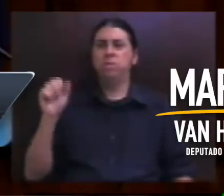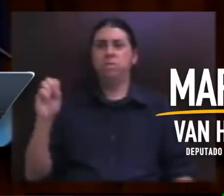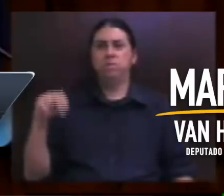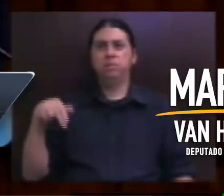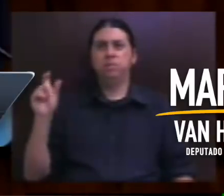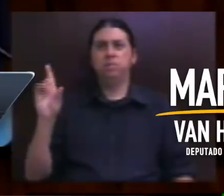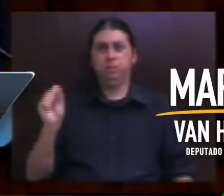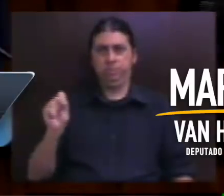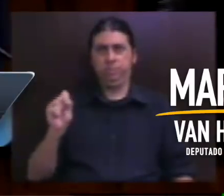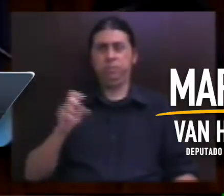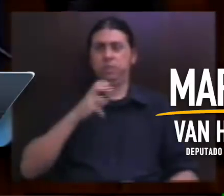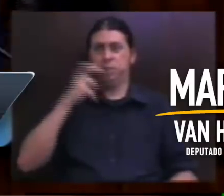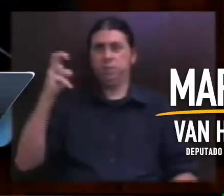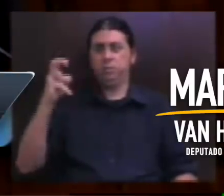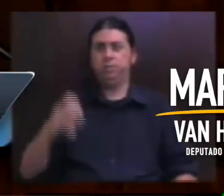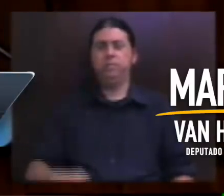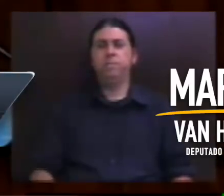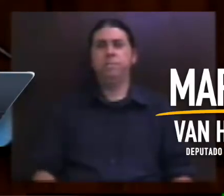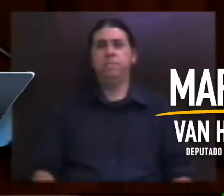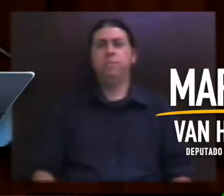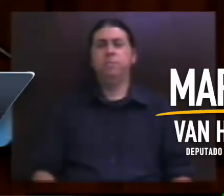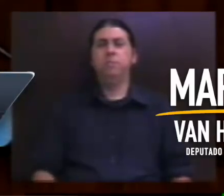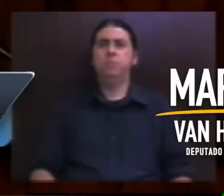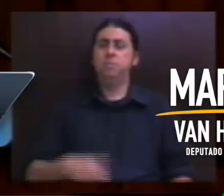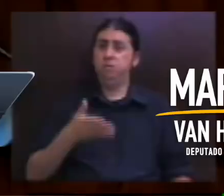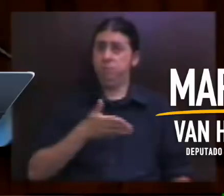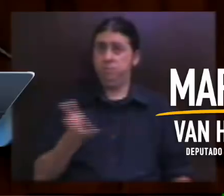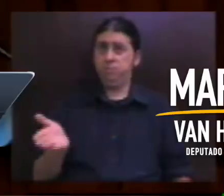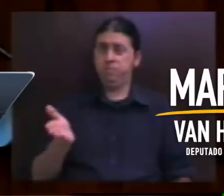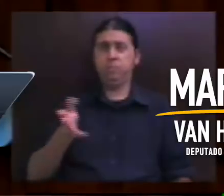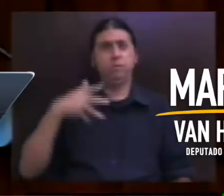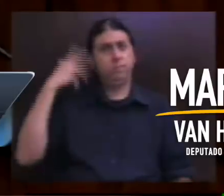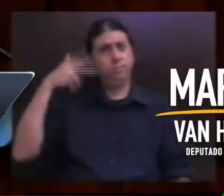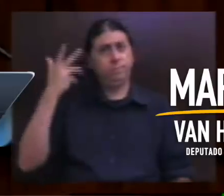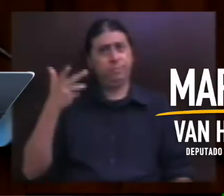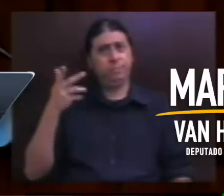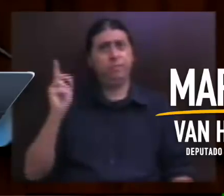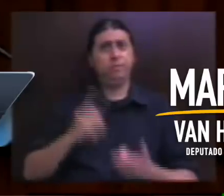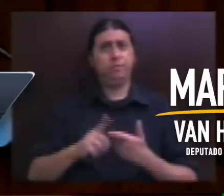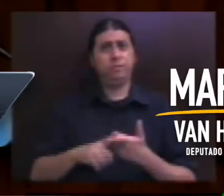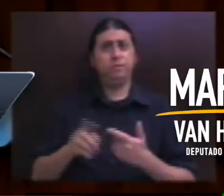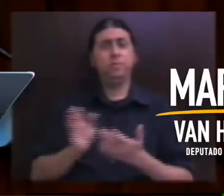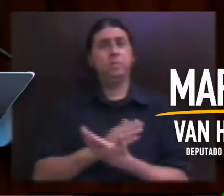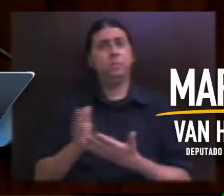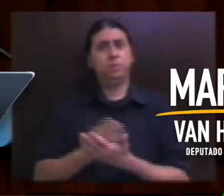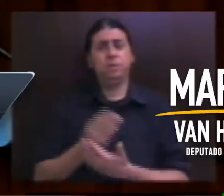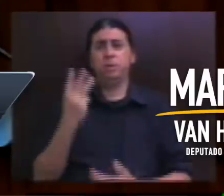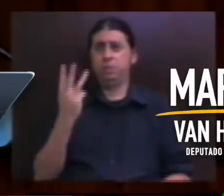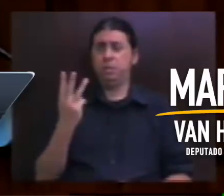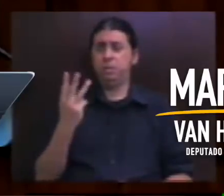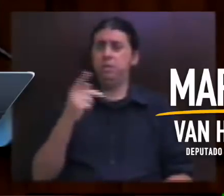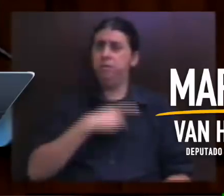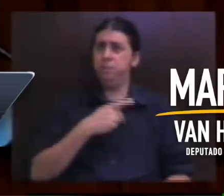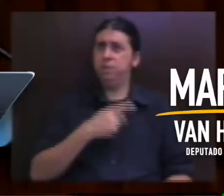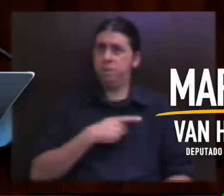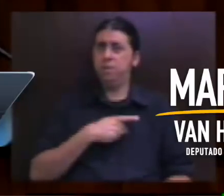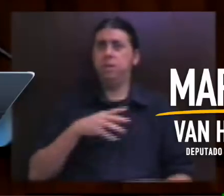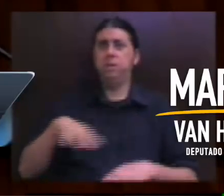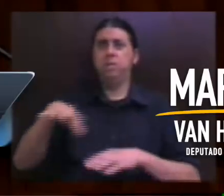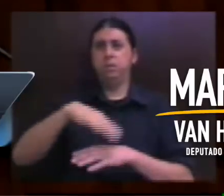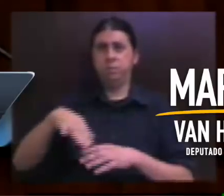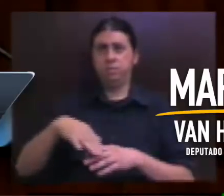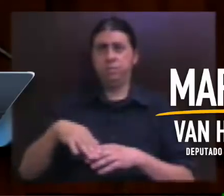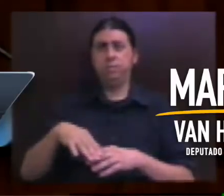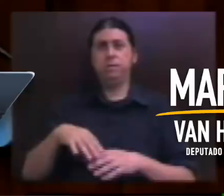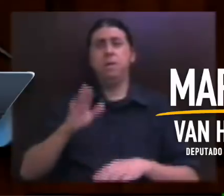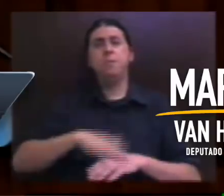Assassinadas! E aqui este parlamento, por meio dessas três bancadas, vai levar ainda